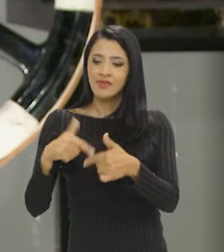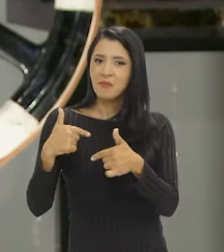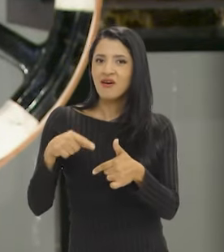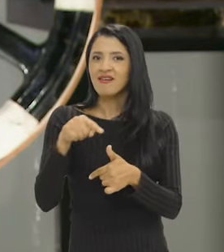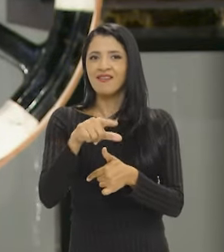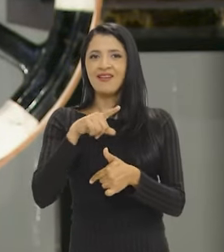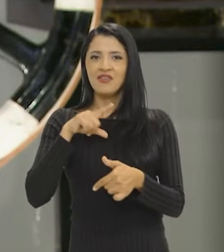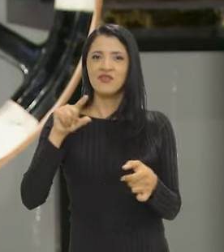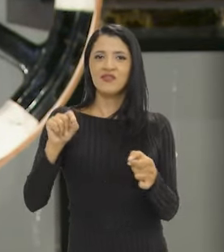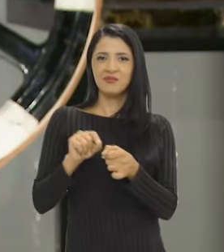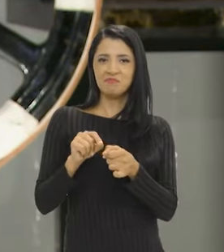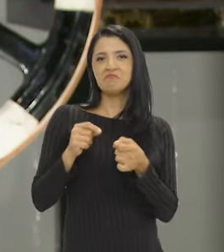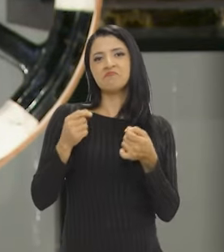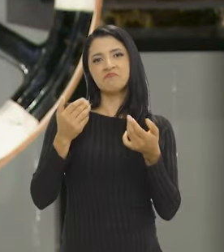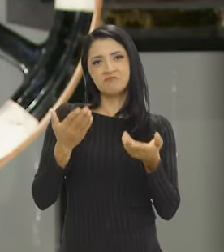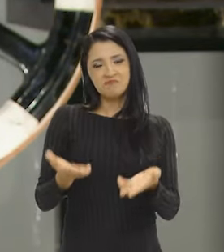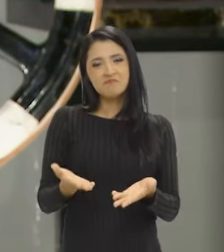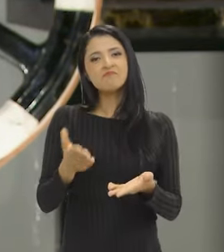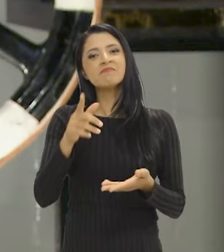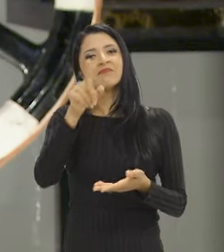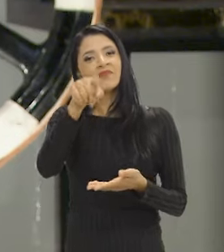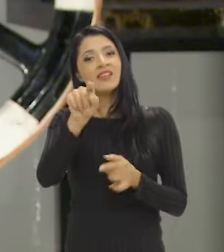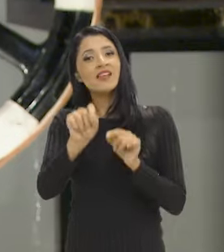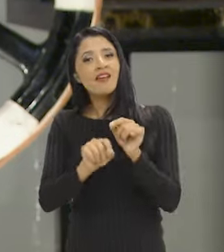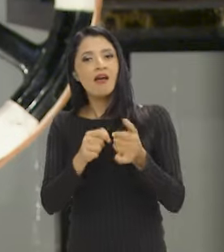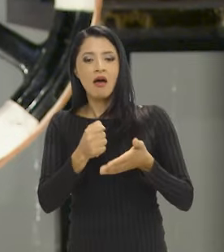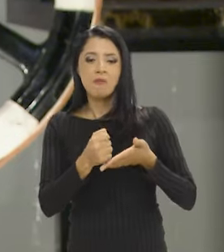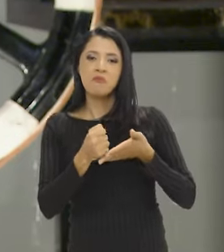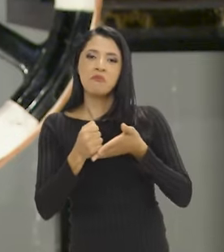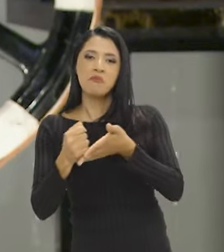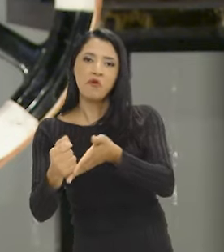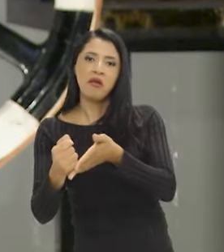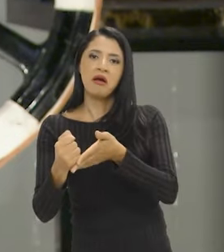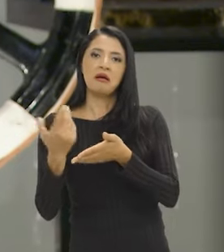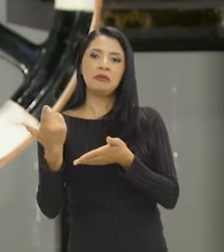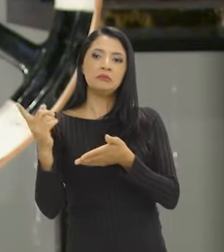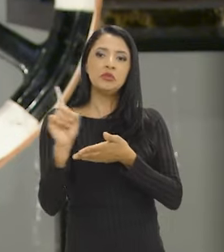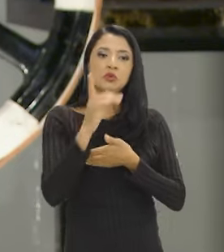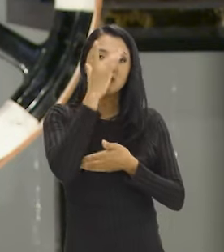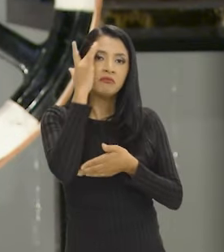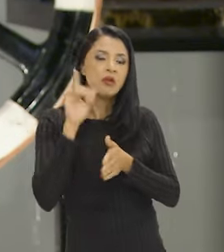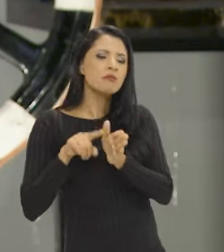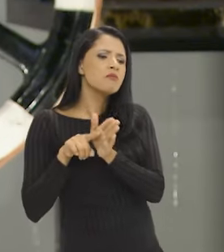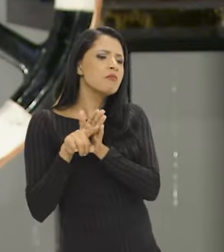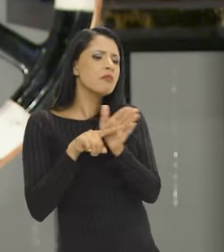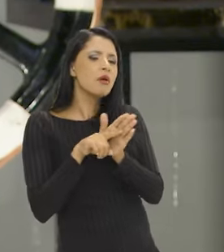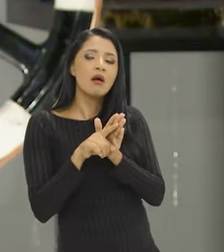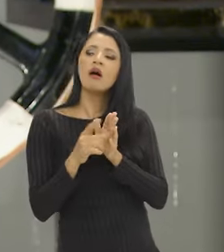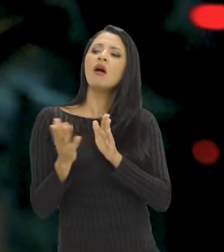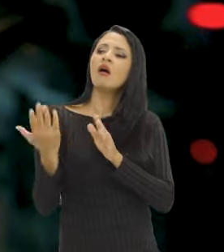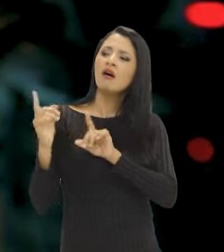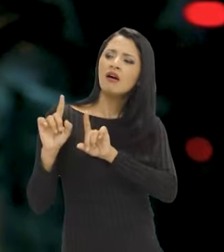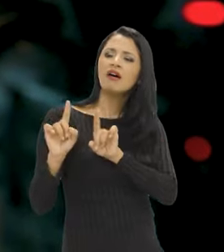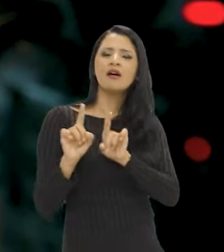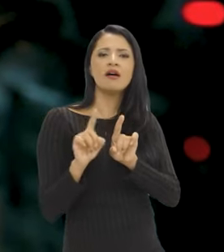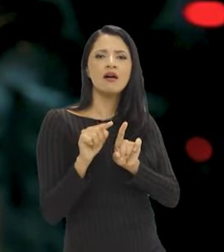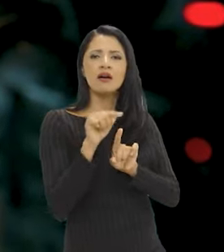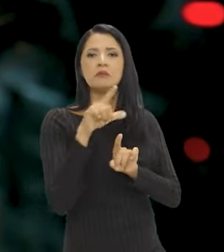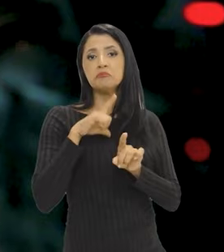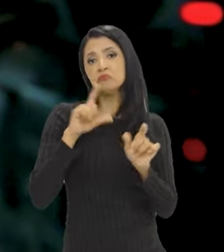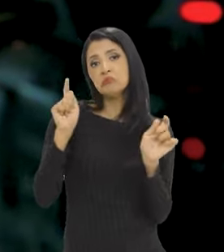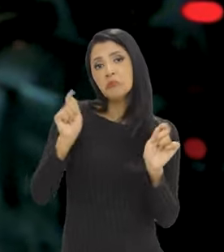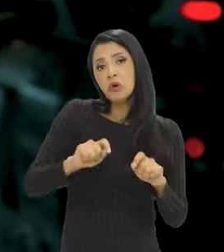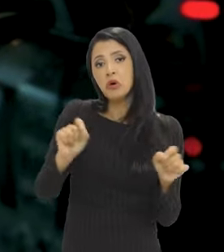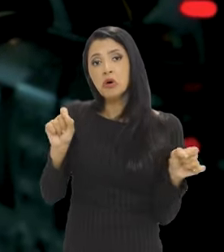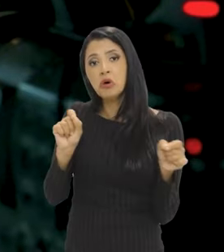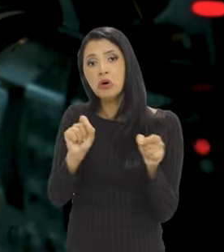por fazer esse trabalho, que é de auxiliar nos processos de pesquisa. Então, é possível